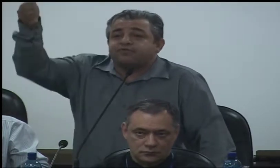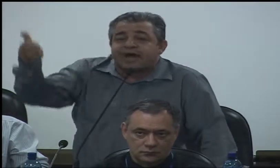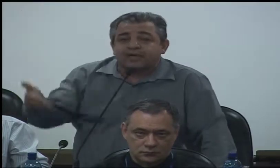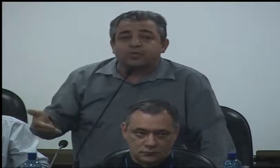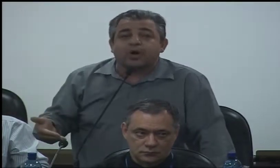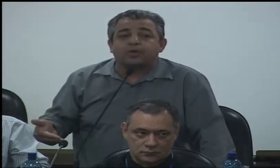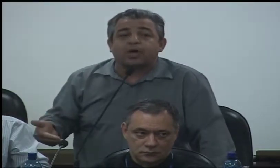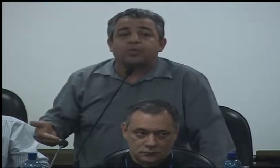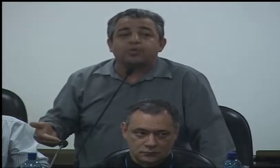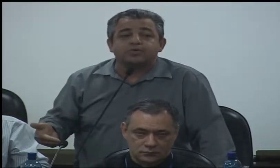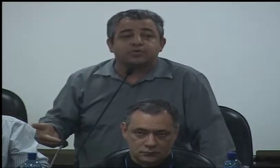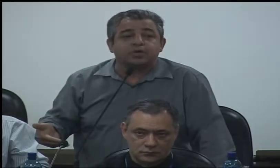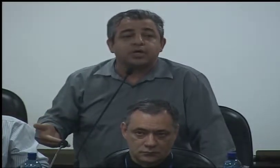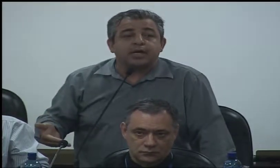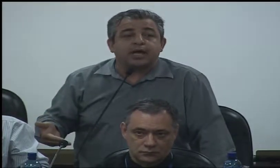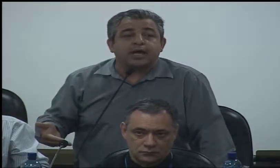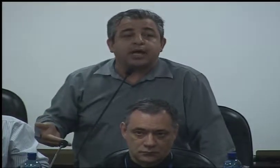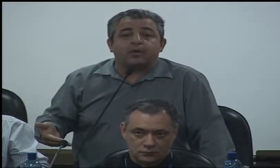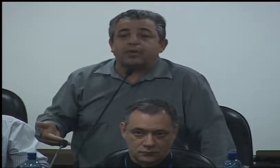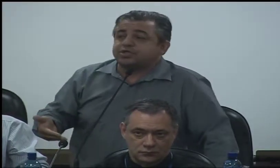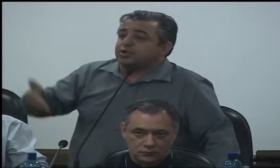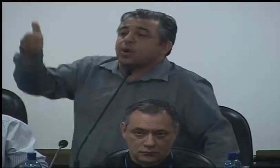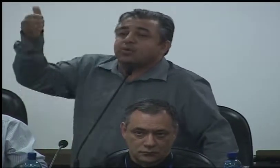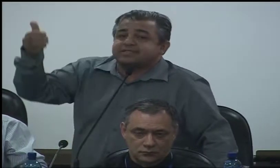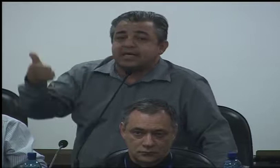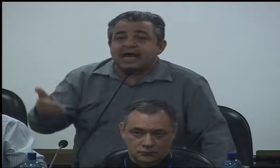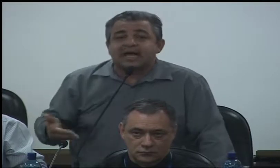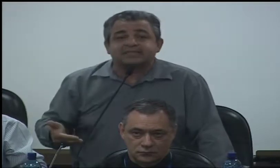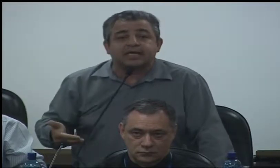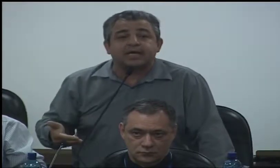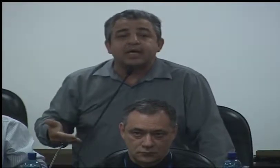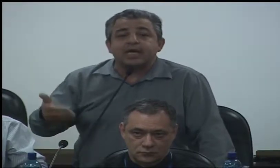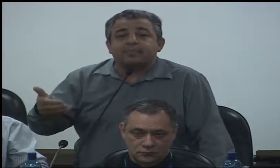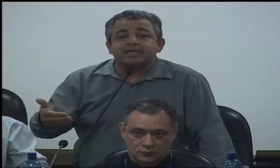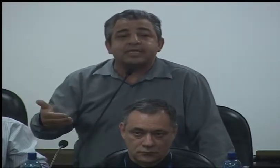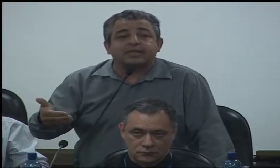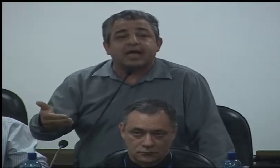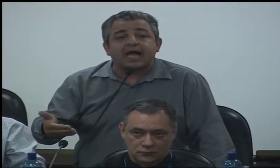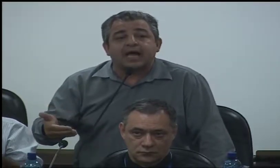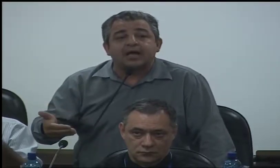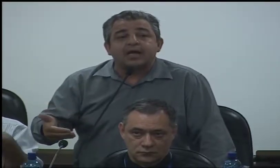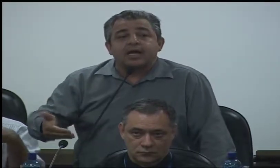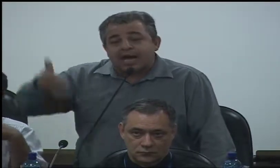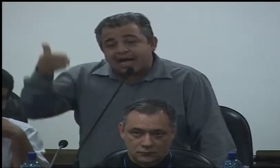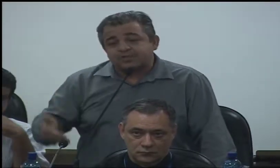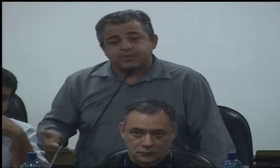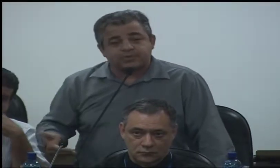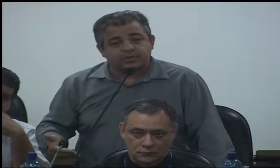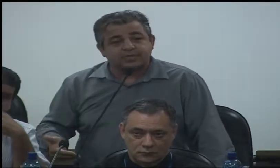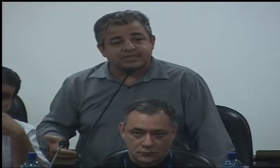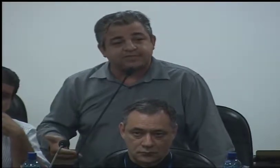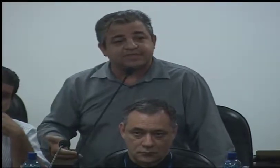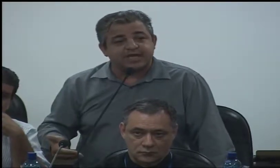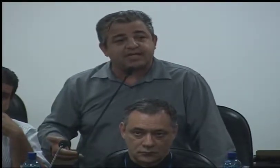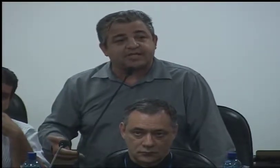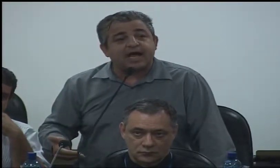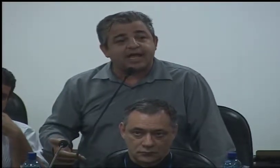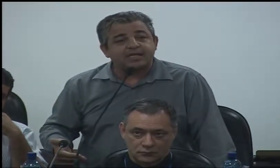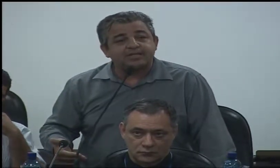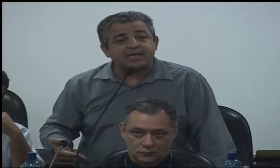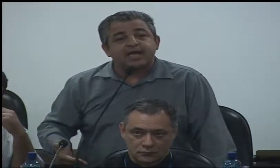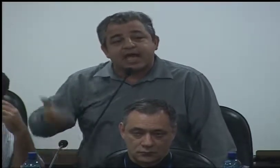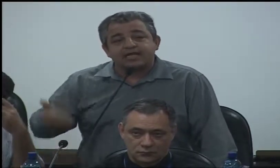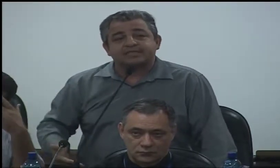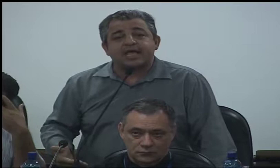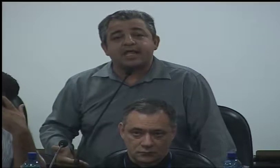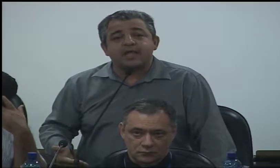de fato qual que é o uso hoje, qual que se gasta, e apresentar as pessoas deficientes,